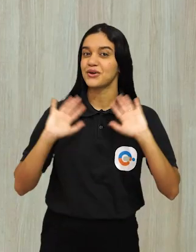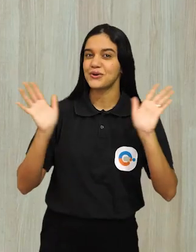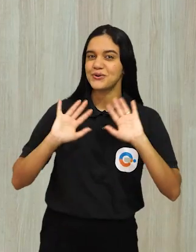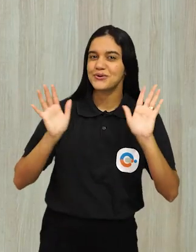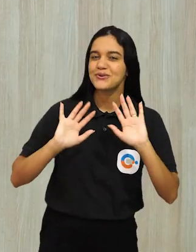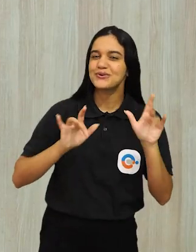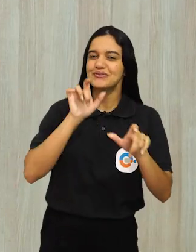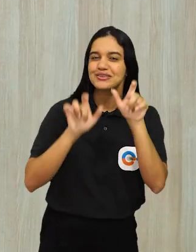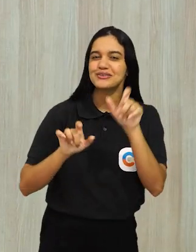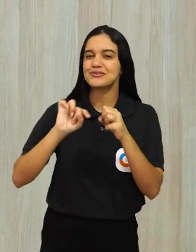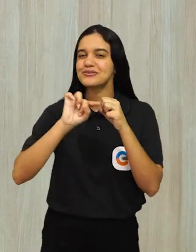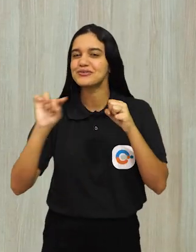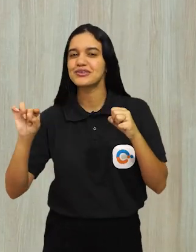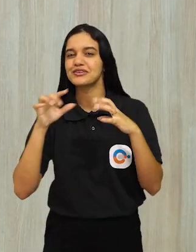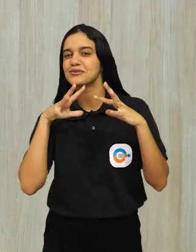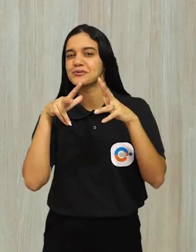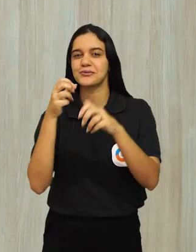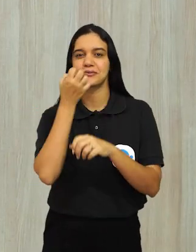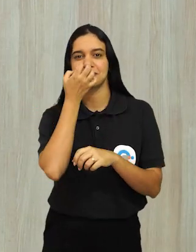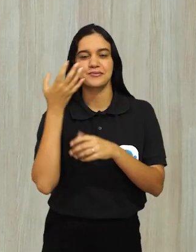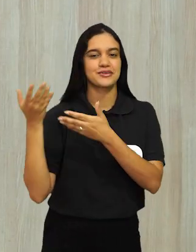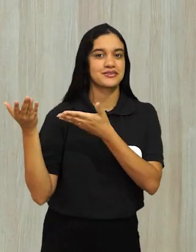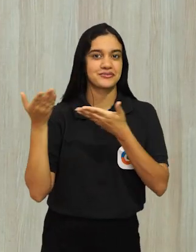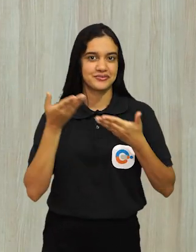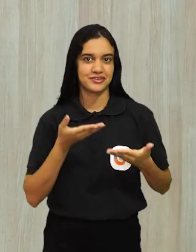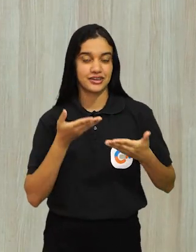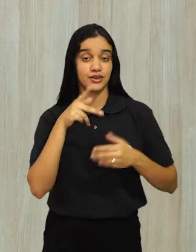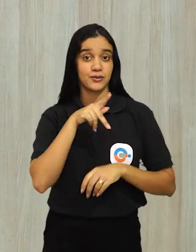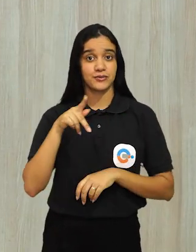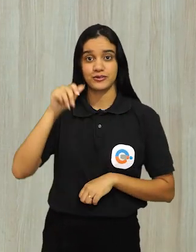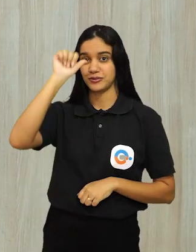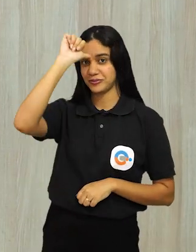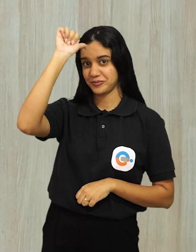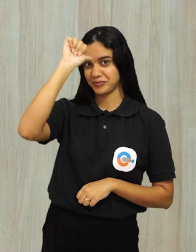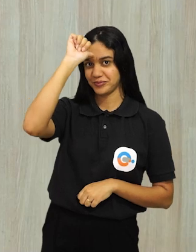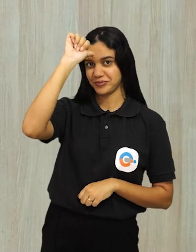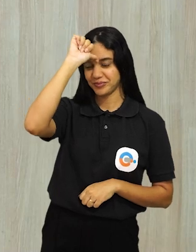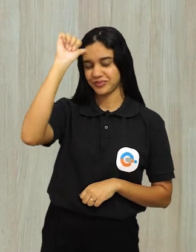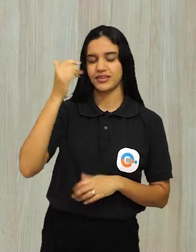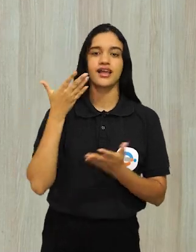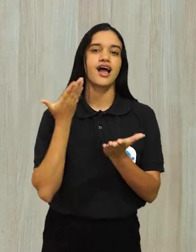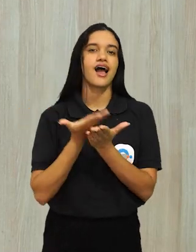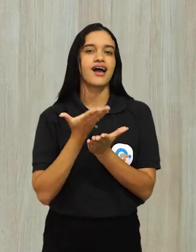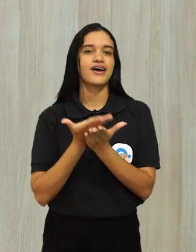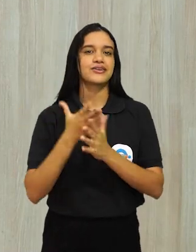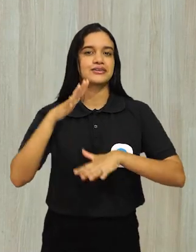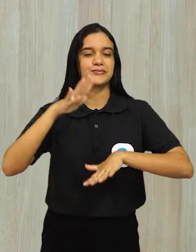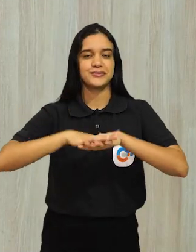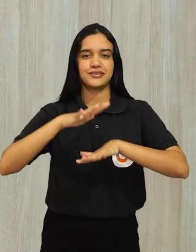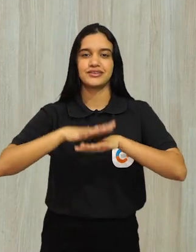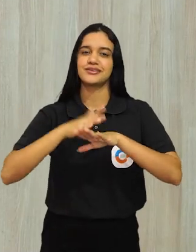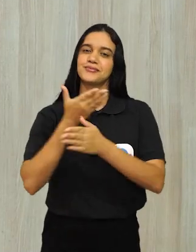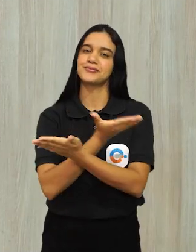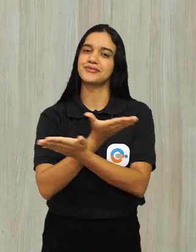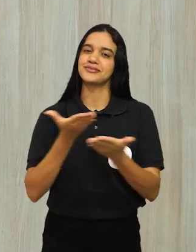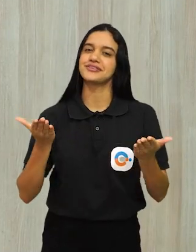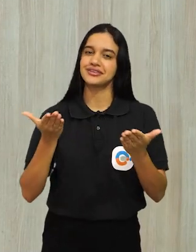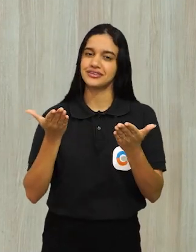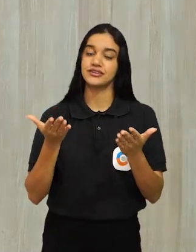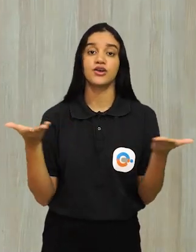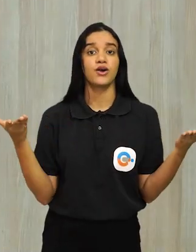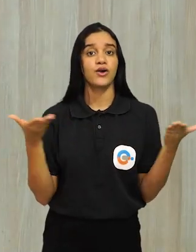fala galerinha do on Tec sejam todos muito bem-vindos Professor witon Moura Mais uma aula de matemática para